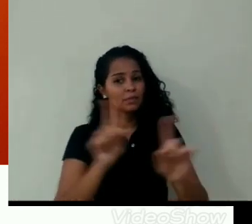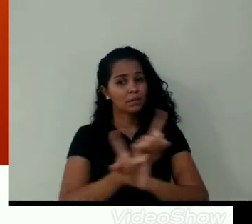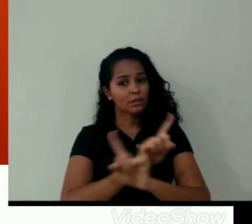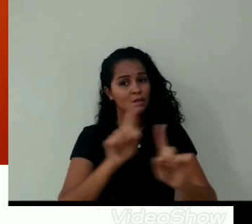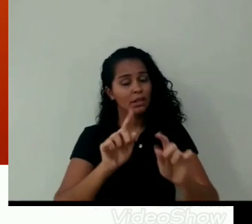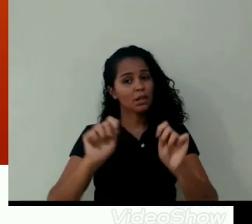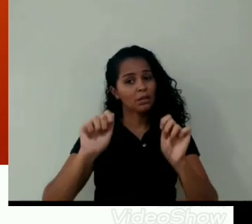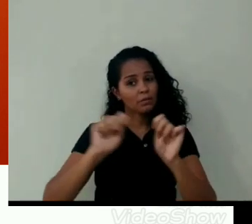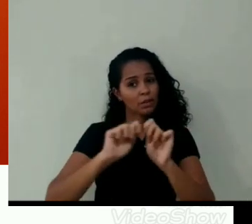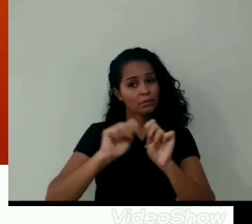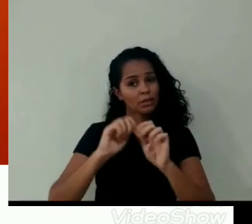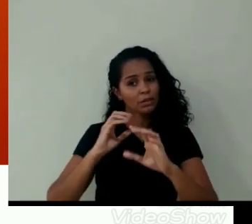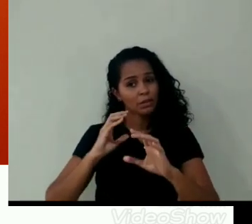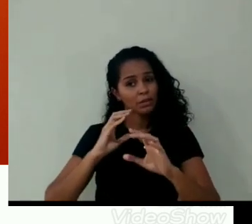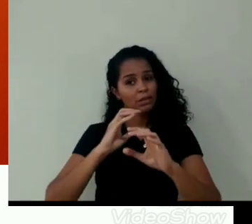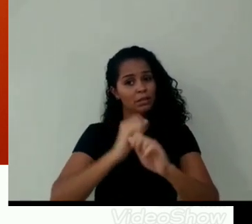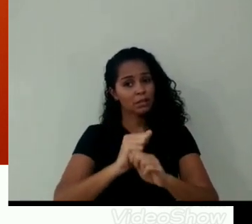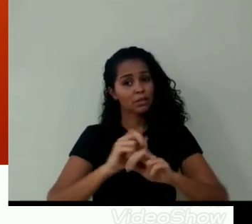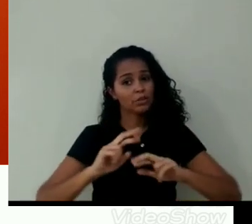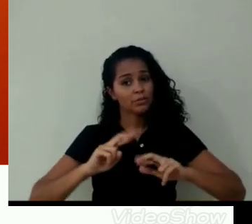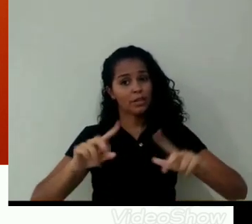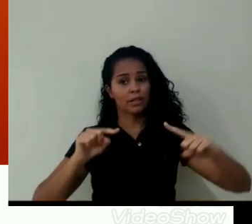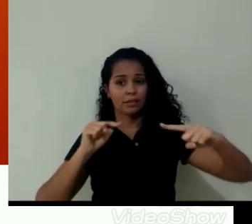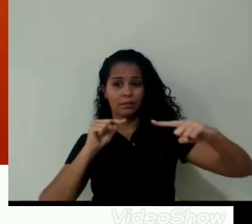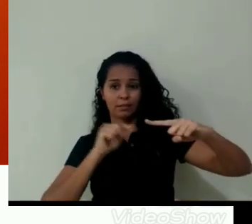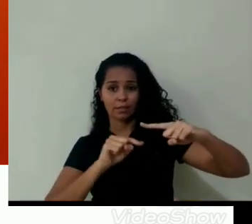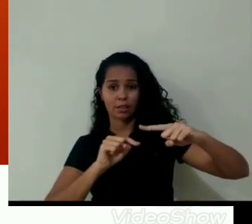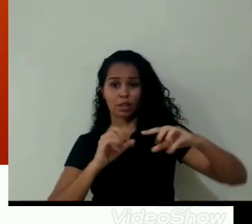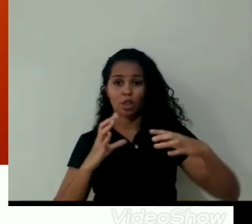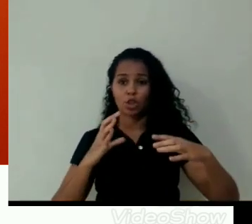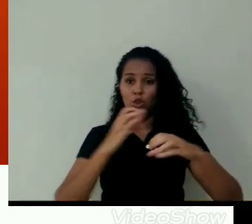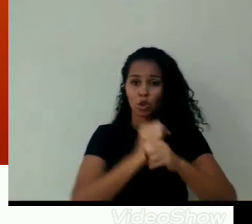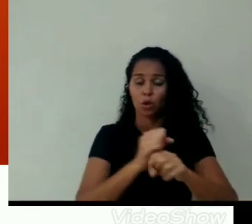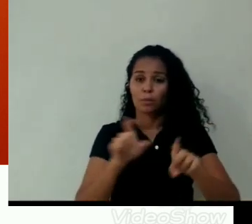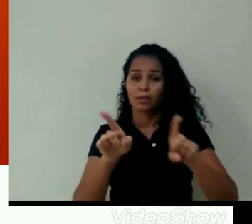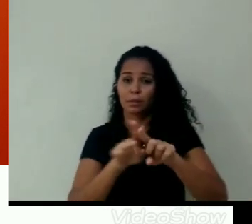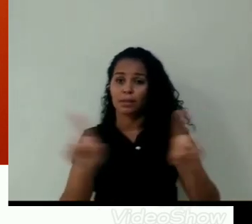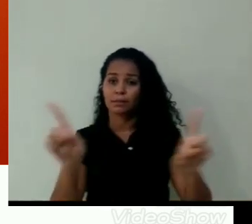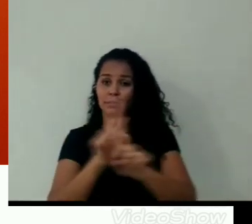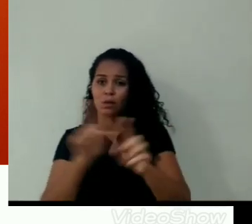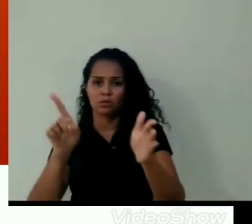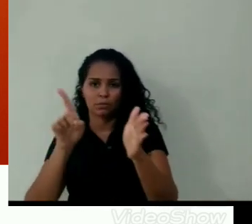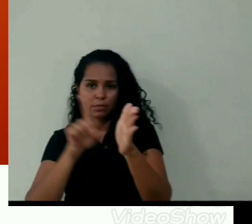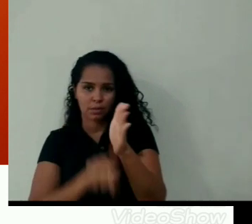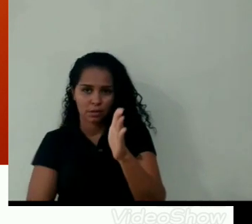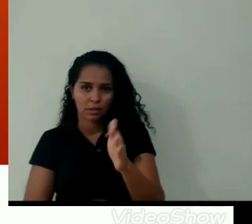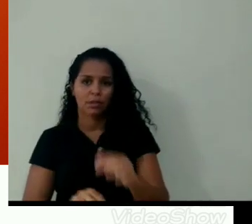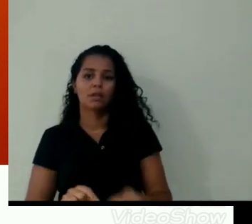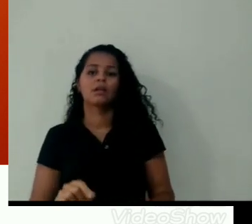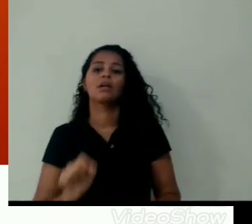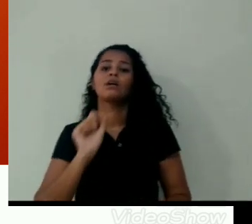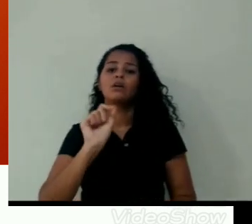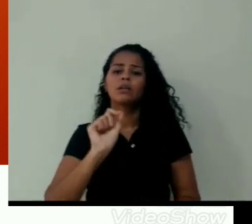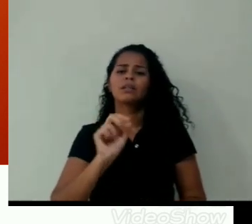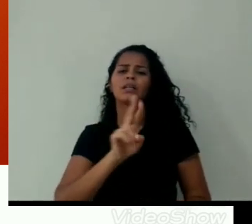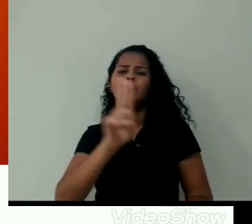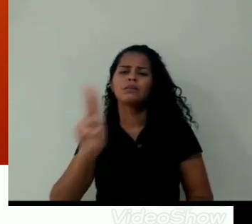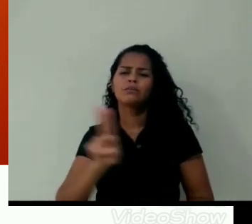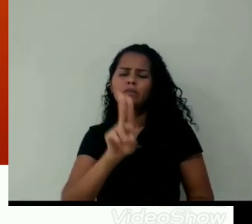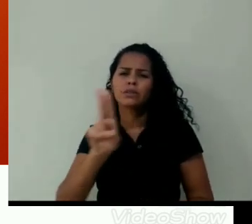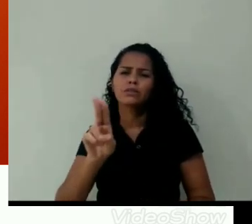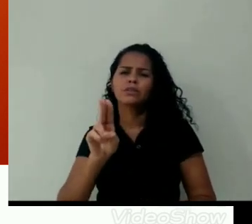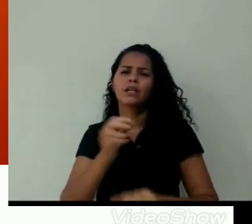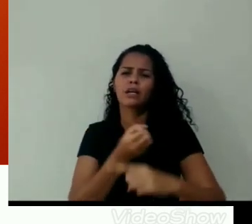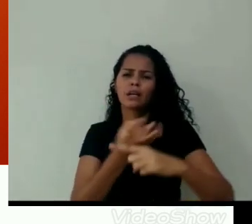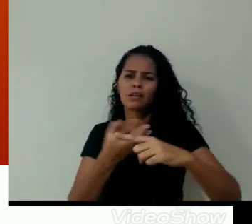fazer é recorrer às frações equivalentes. Perceba aí uma série de frações equivalentes a 3/4,